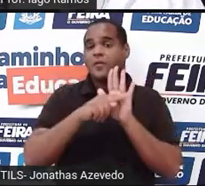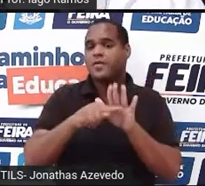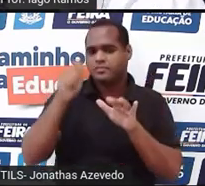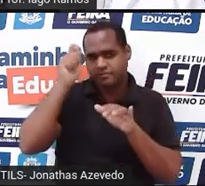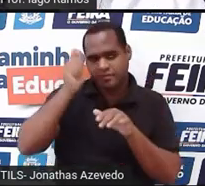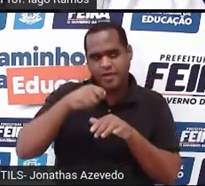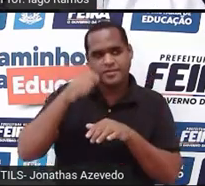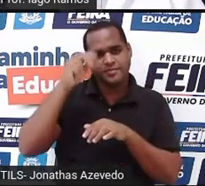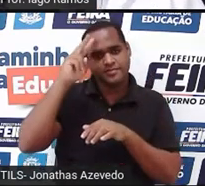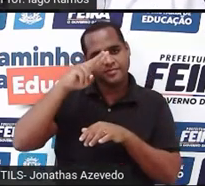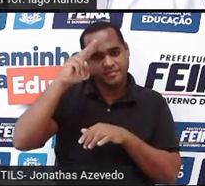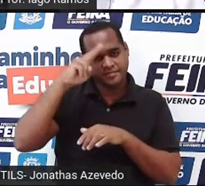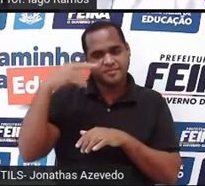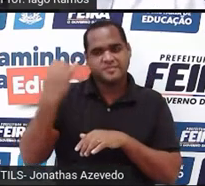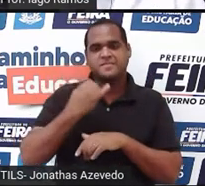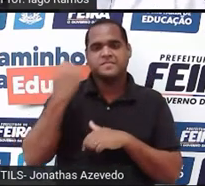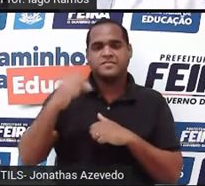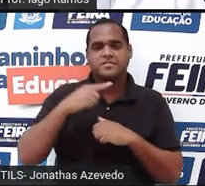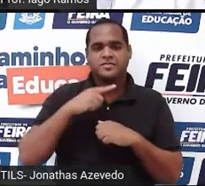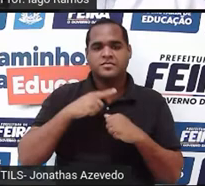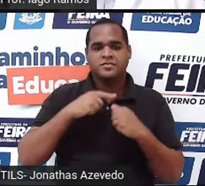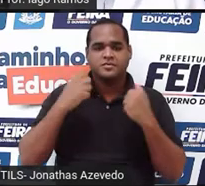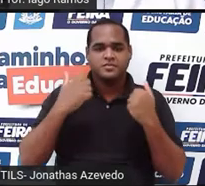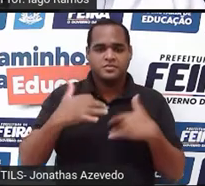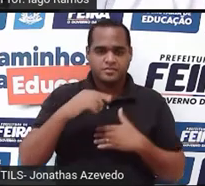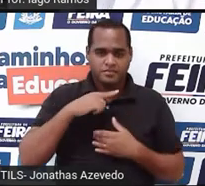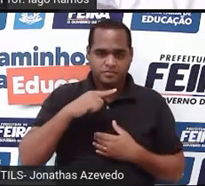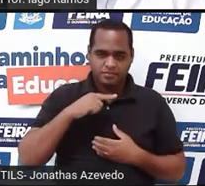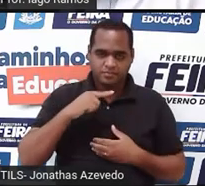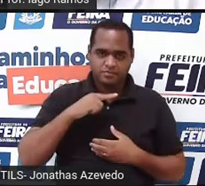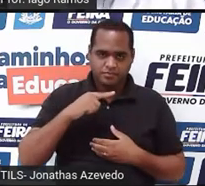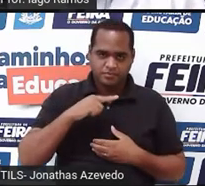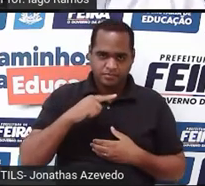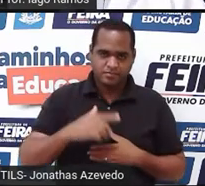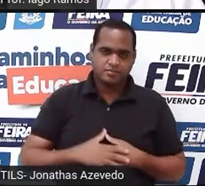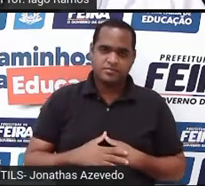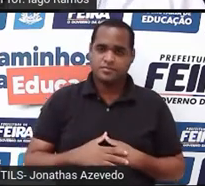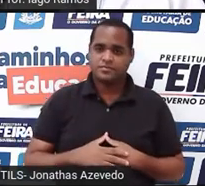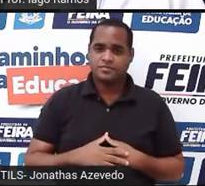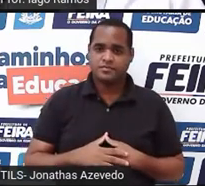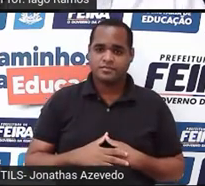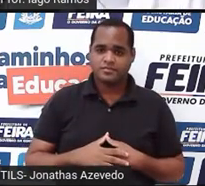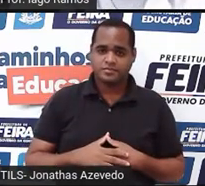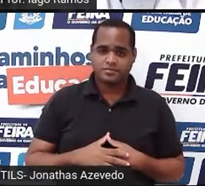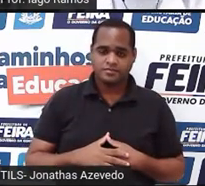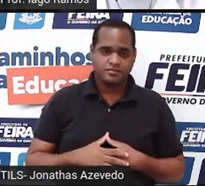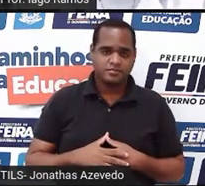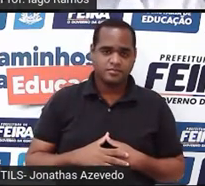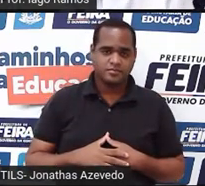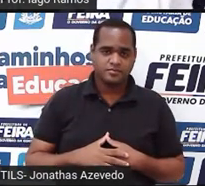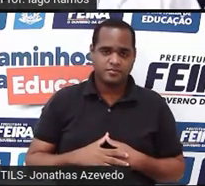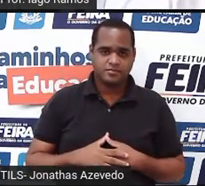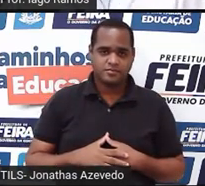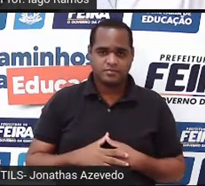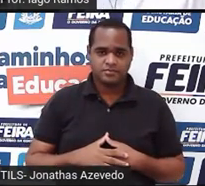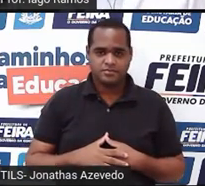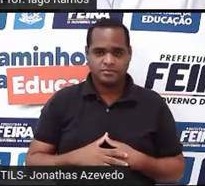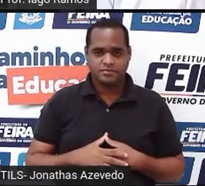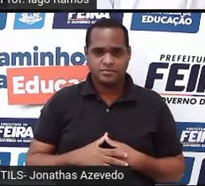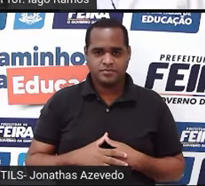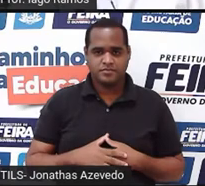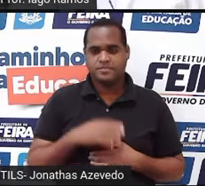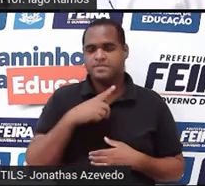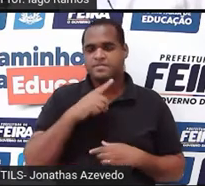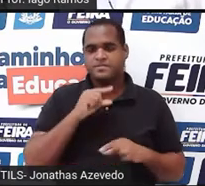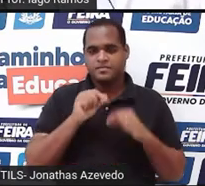lembrar dessas coisas que a gente já estudou até aqui tá bom e o que é que a gente tem para essa aula para essa aula aqui a gente